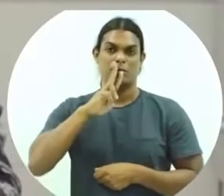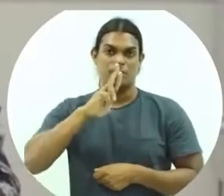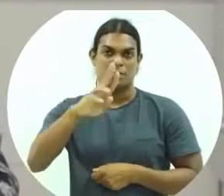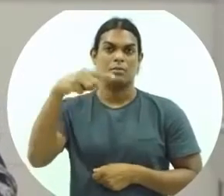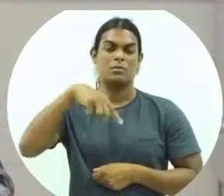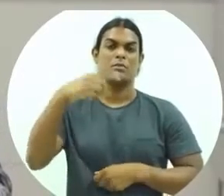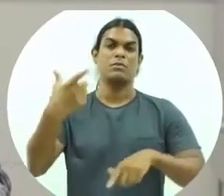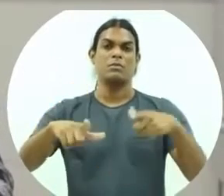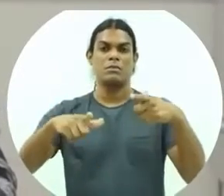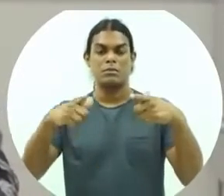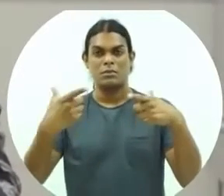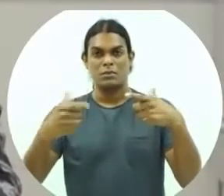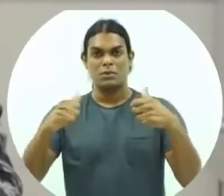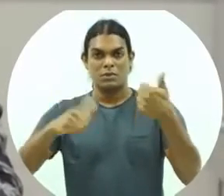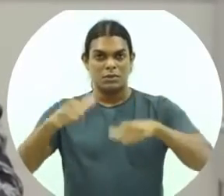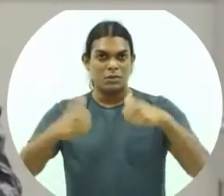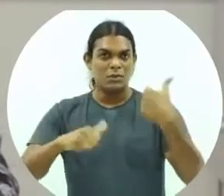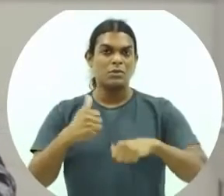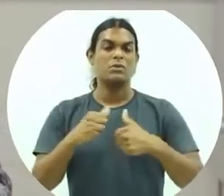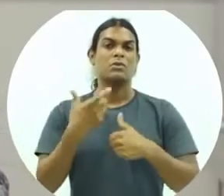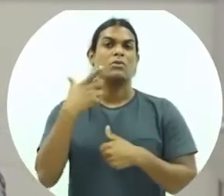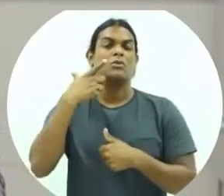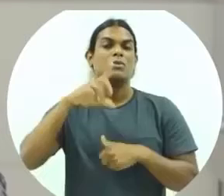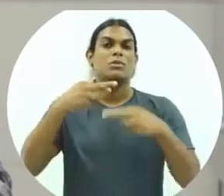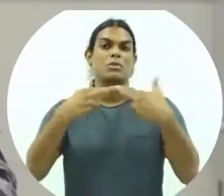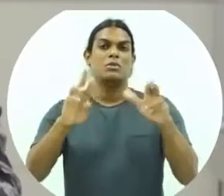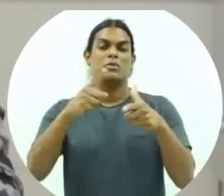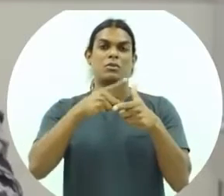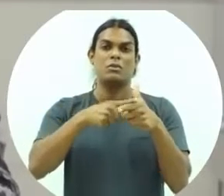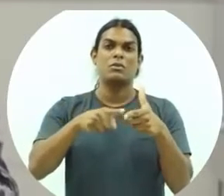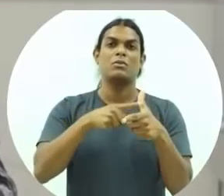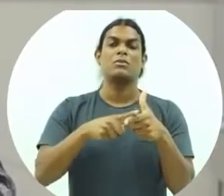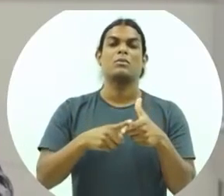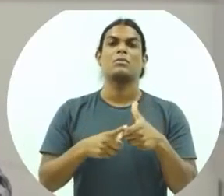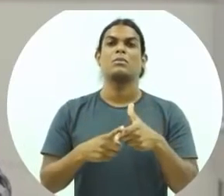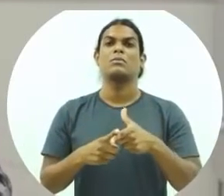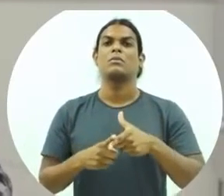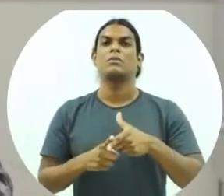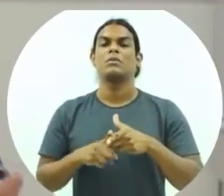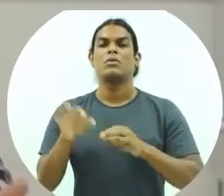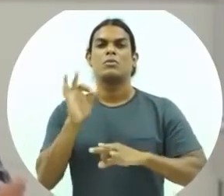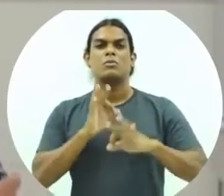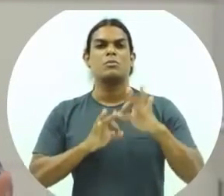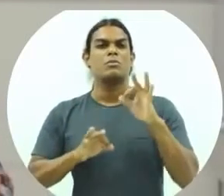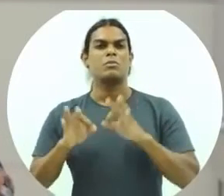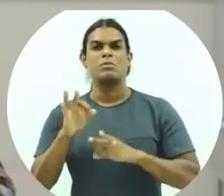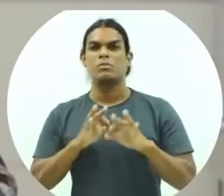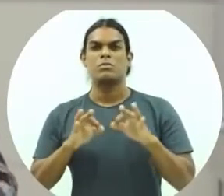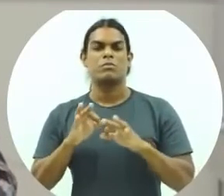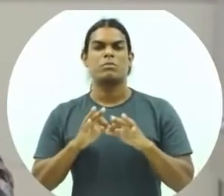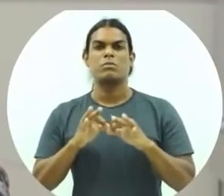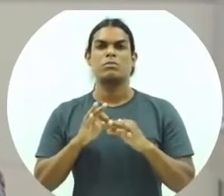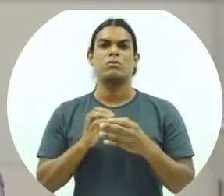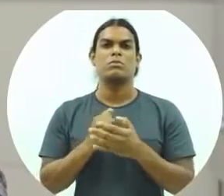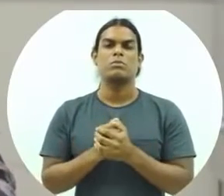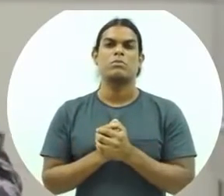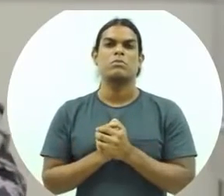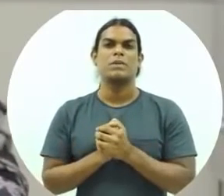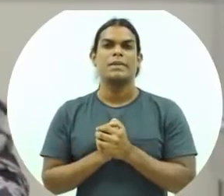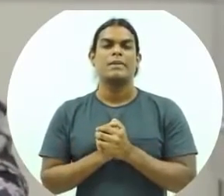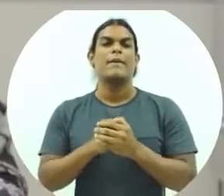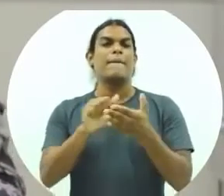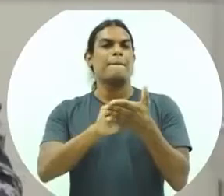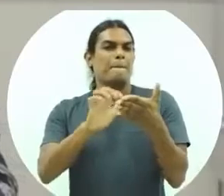resultado desse desempenho, eu posso corrigir possíveis erros, ou seja, prumos que esses funcionários não estão